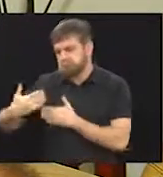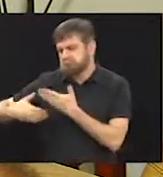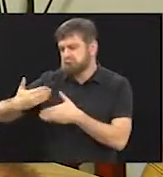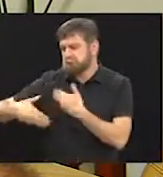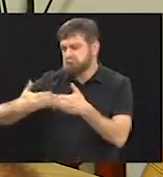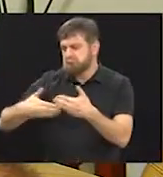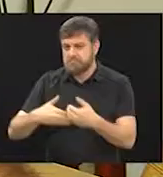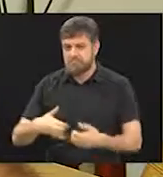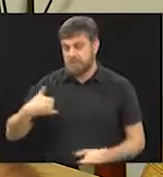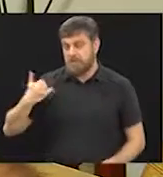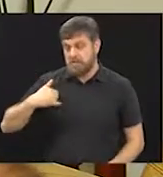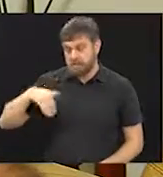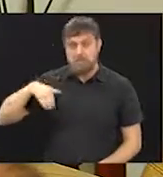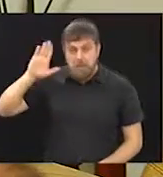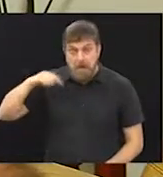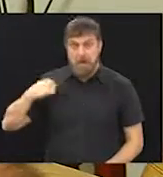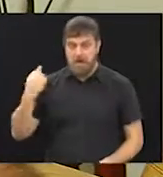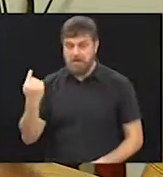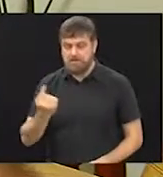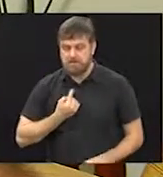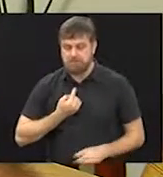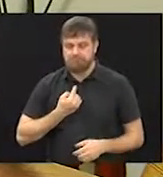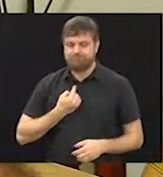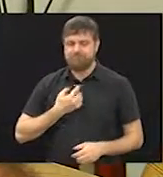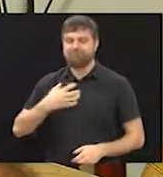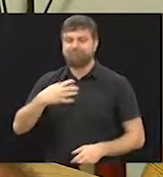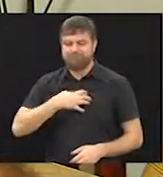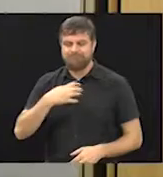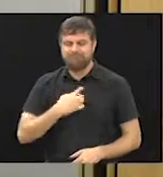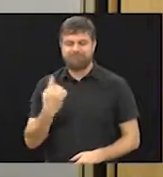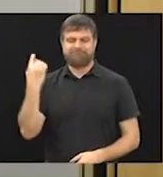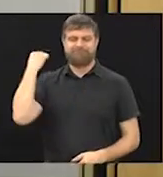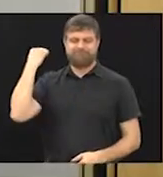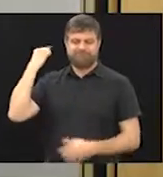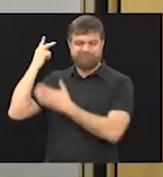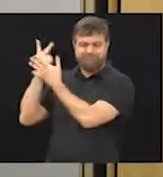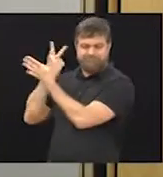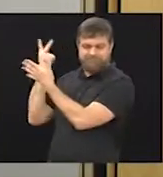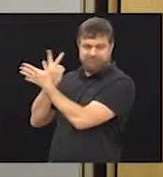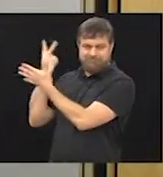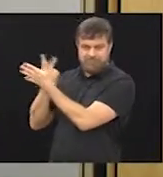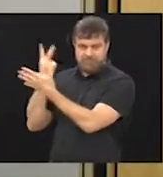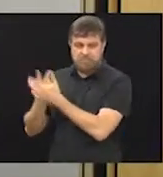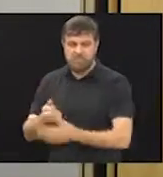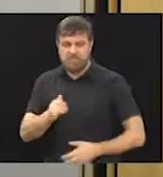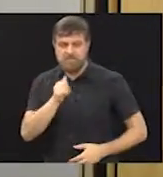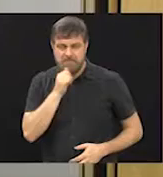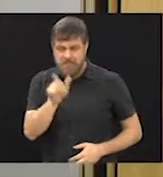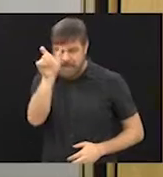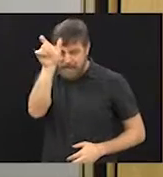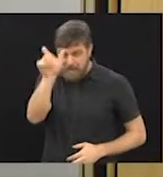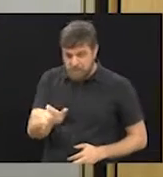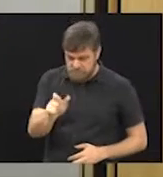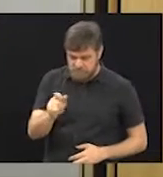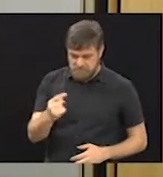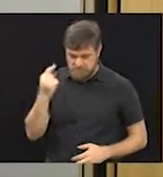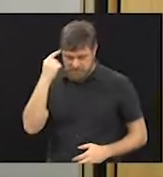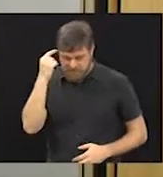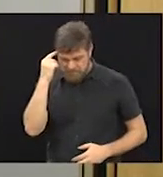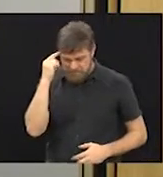final de uma certa idade, então a gente vai estar sentindo as consequências do passado. Quando o paciente começa a ficar com quadro de confusão